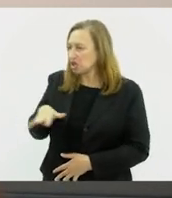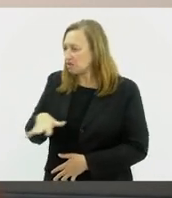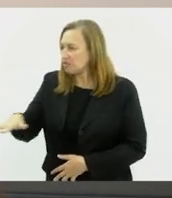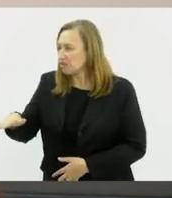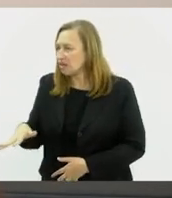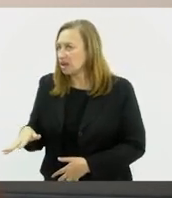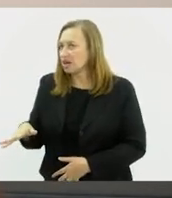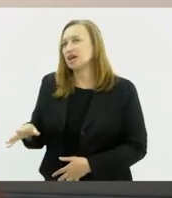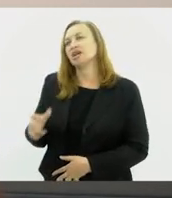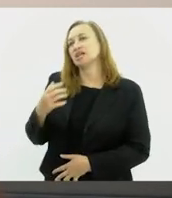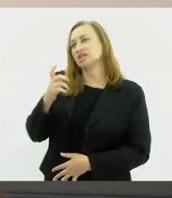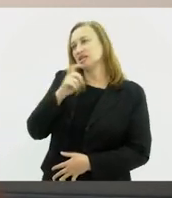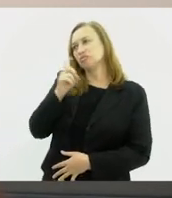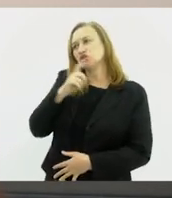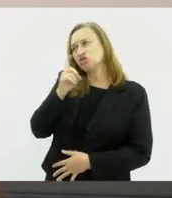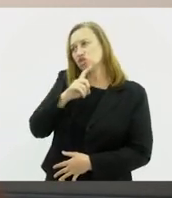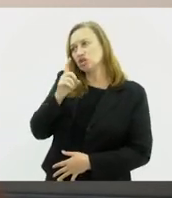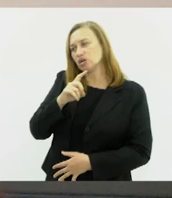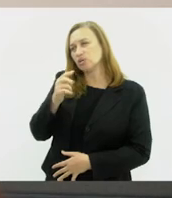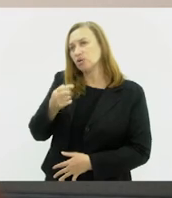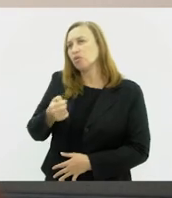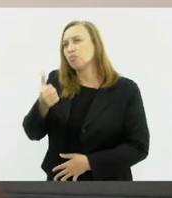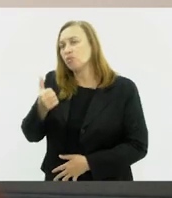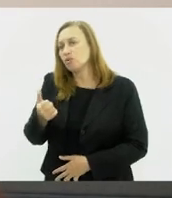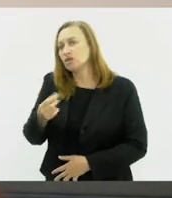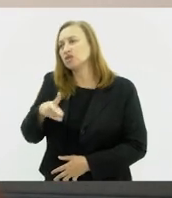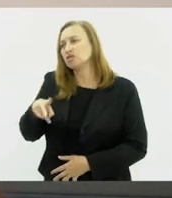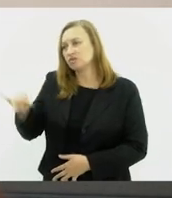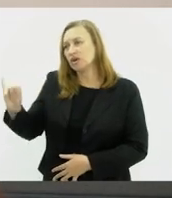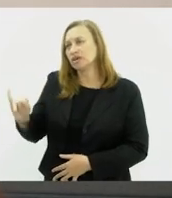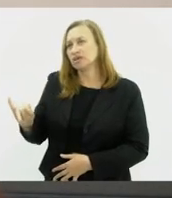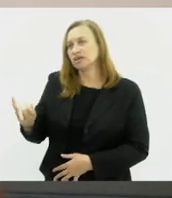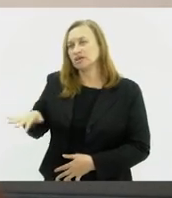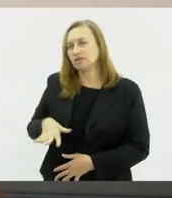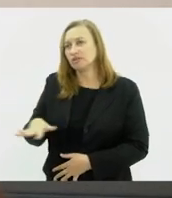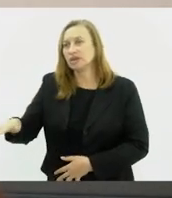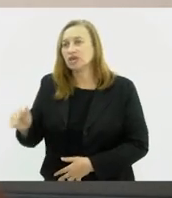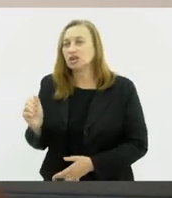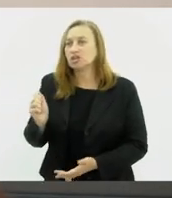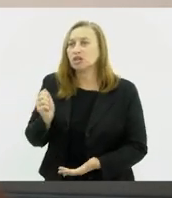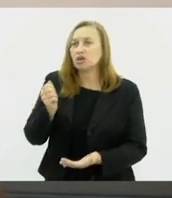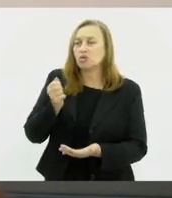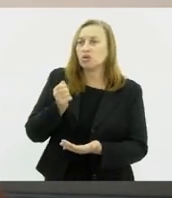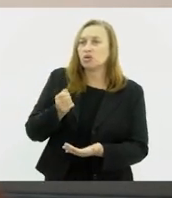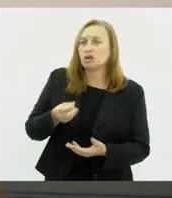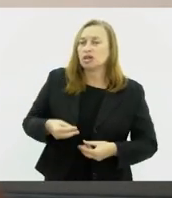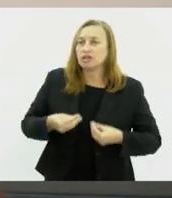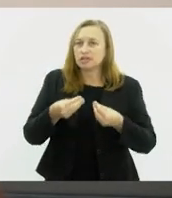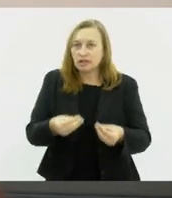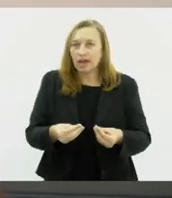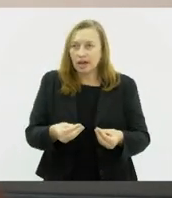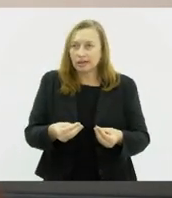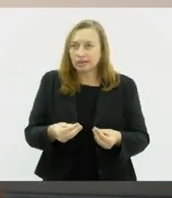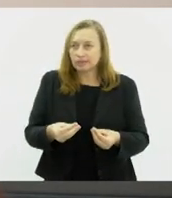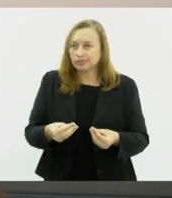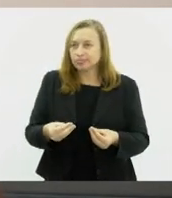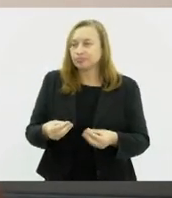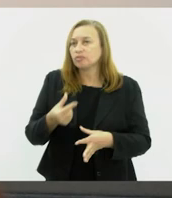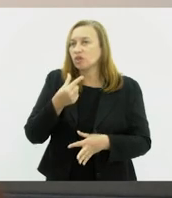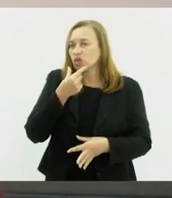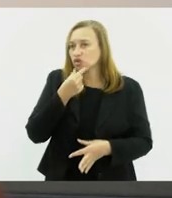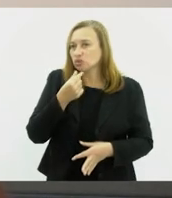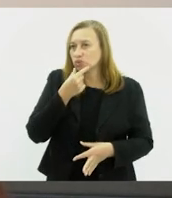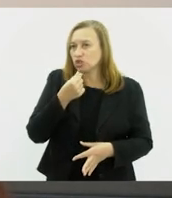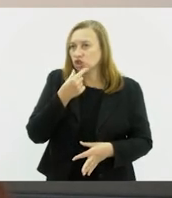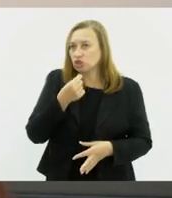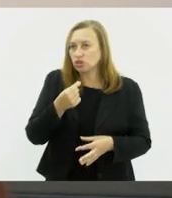pouquíssimos então eles entregam pros garotos o a carga o que que é a carga são quilos